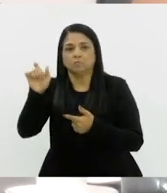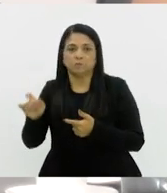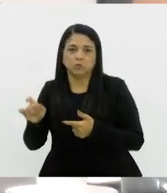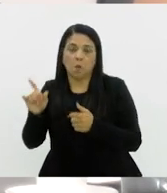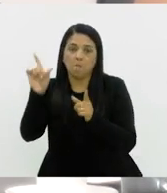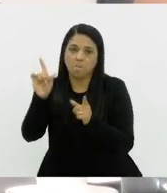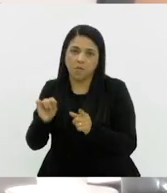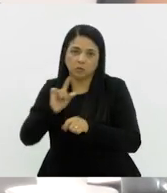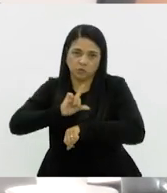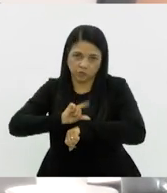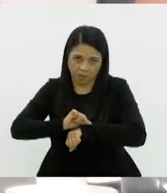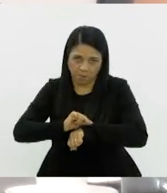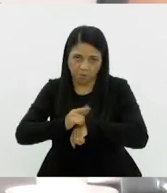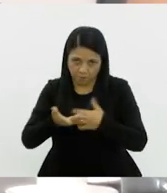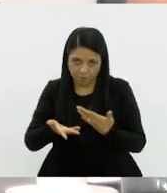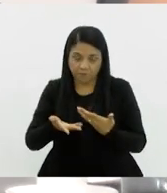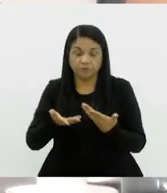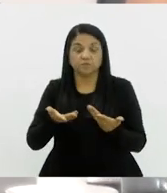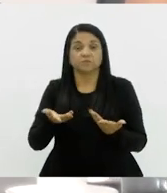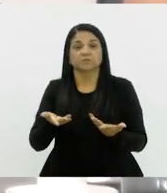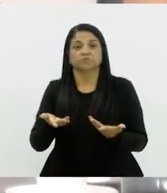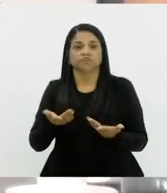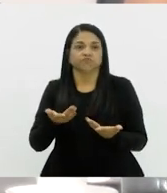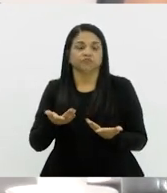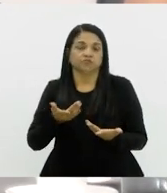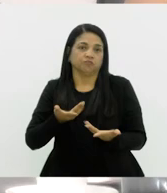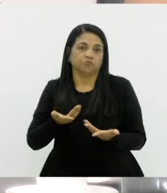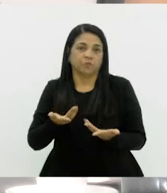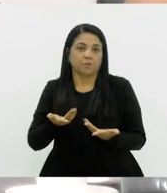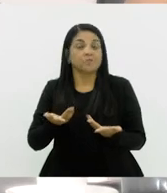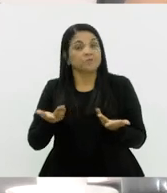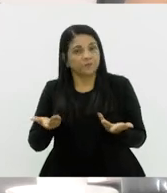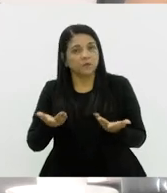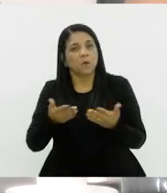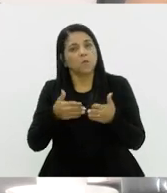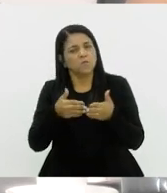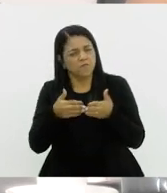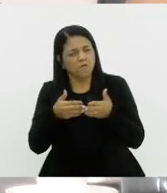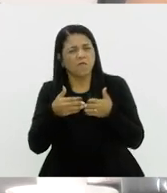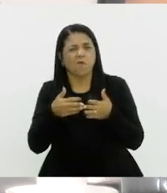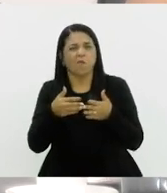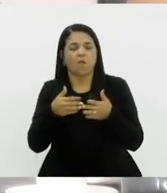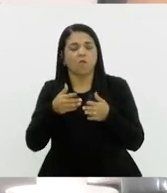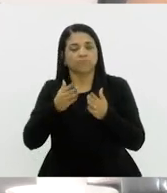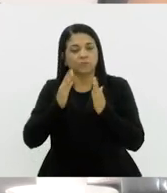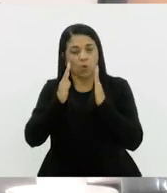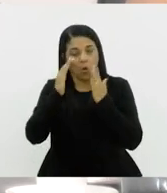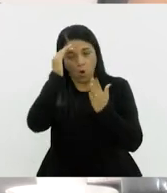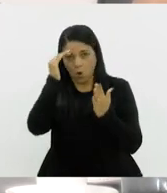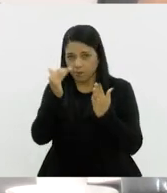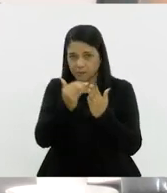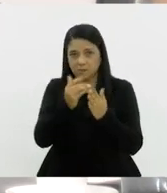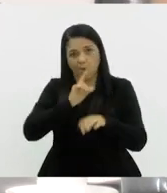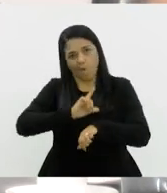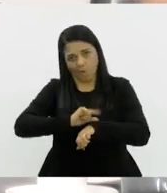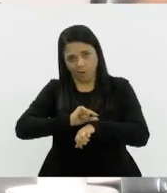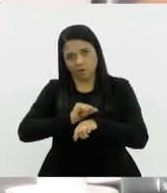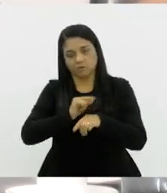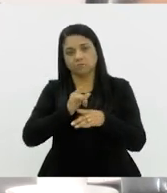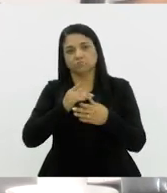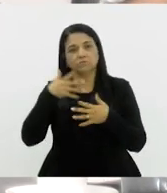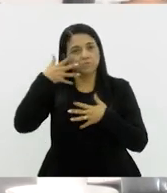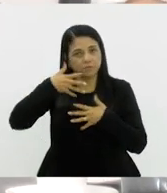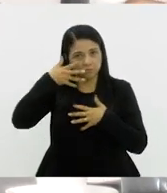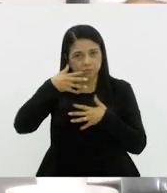né? E a gente não vai conseguir sair daqui hoje. Então, por favor, se atenha ao tempo estabelecido. Segunda coisa é que busquem, por